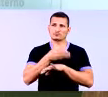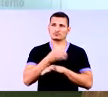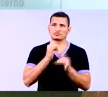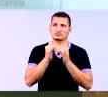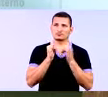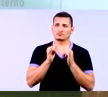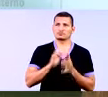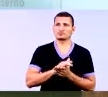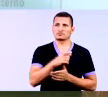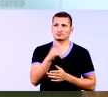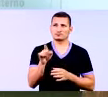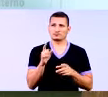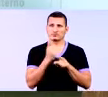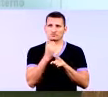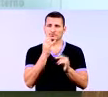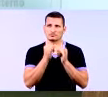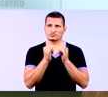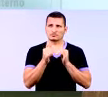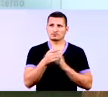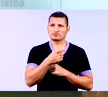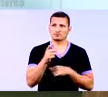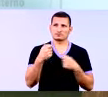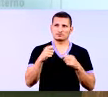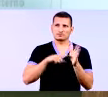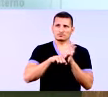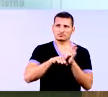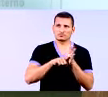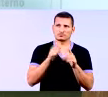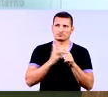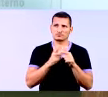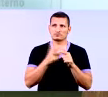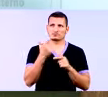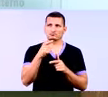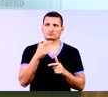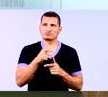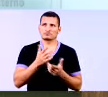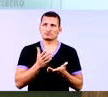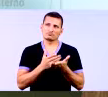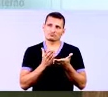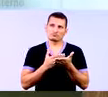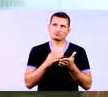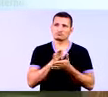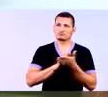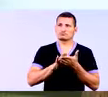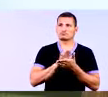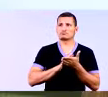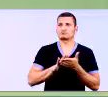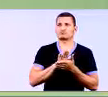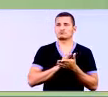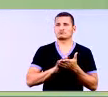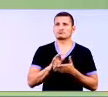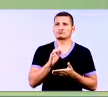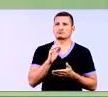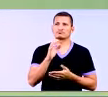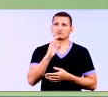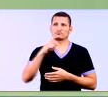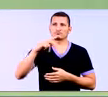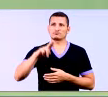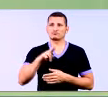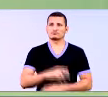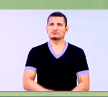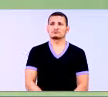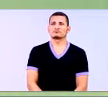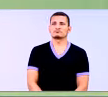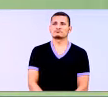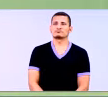vocês achem essa informação, vocês vão ter que pesquisar, porque não está em nenhum catálogo, nenhum datasheet de processador.